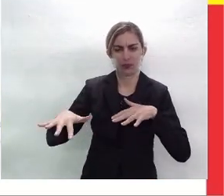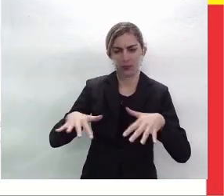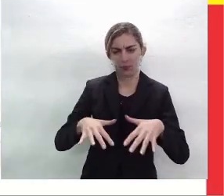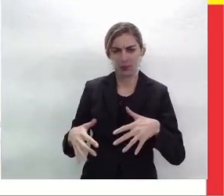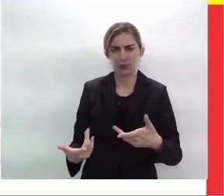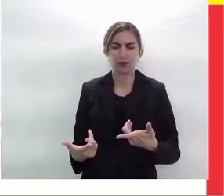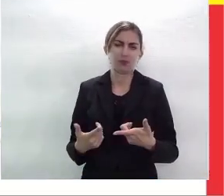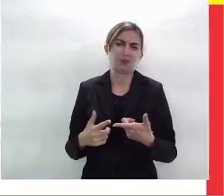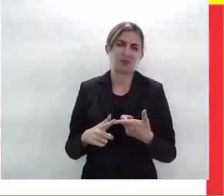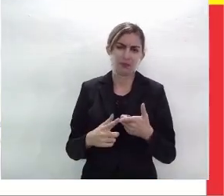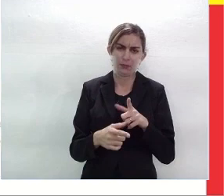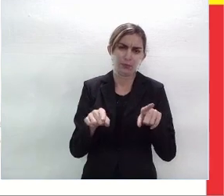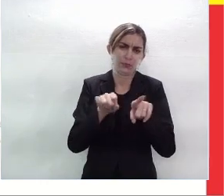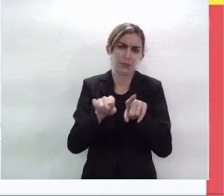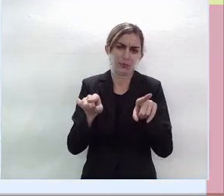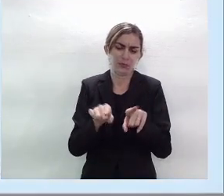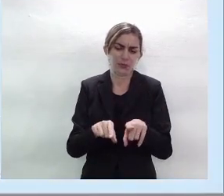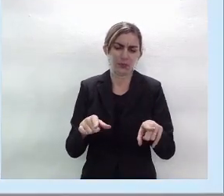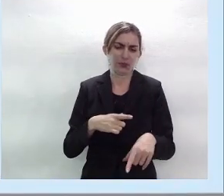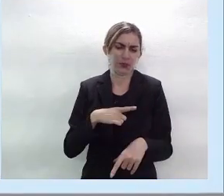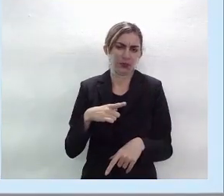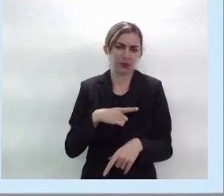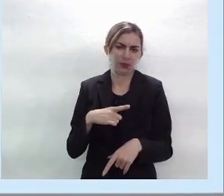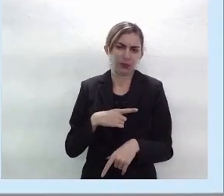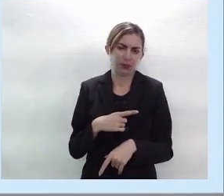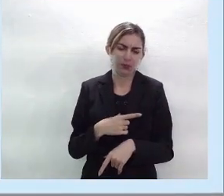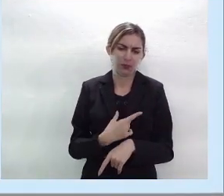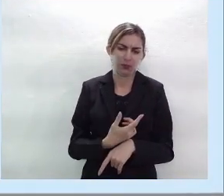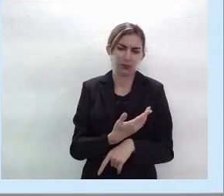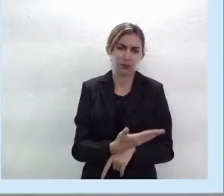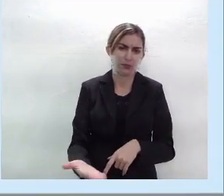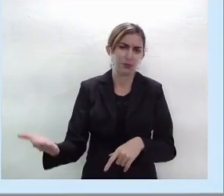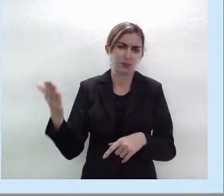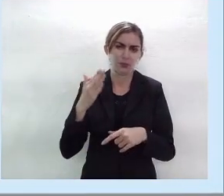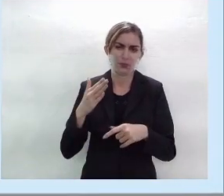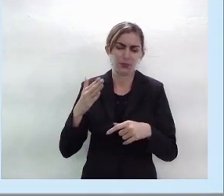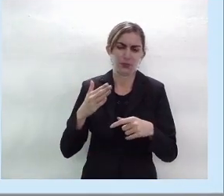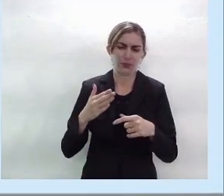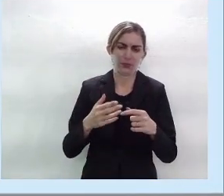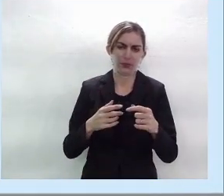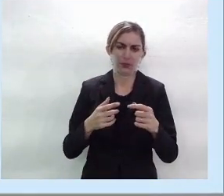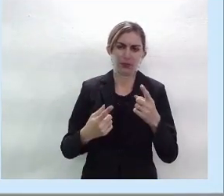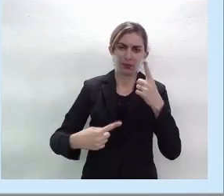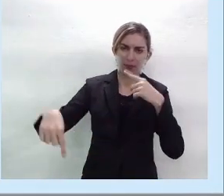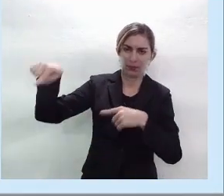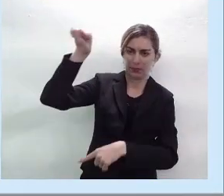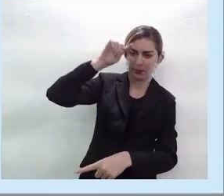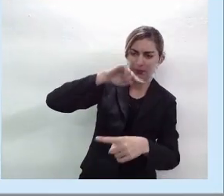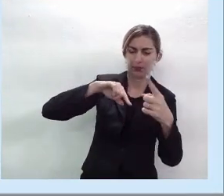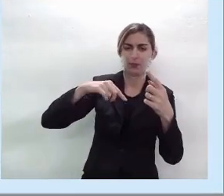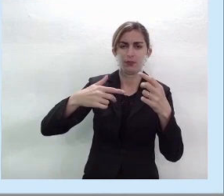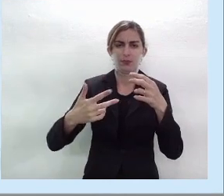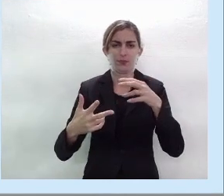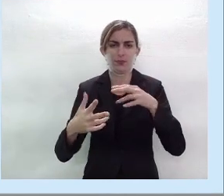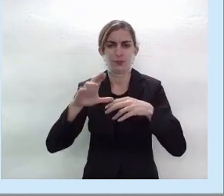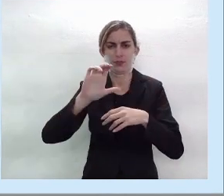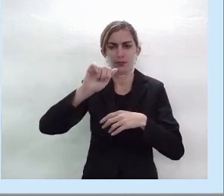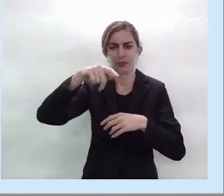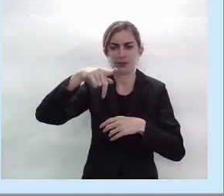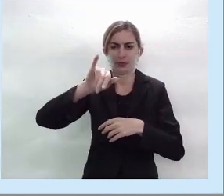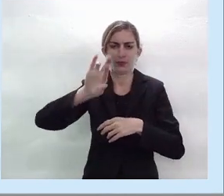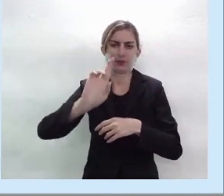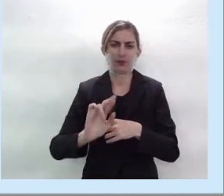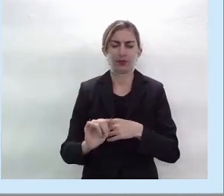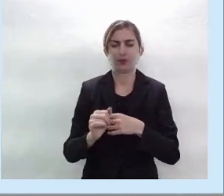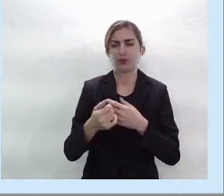regional ela tem um ritmo mais frenético e também tem a questão das acrobacias que foram inseridas nessa